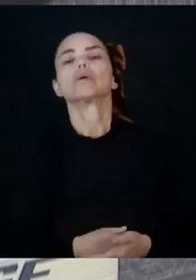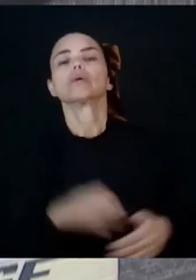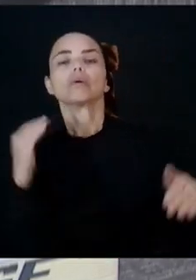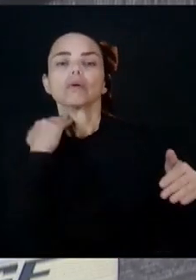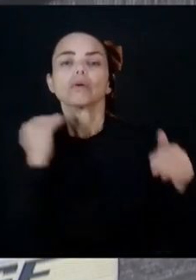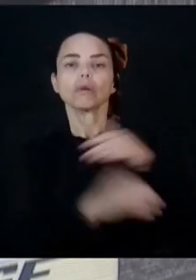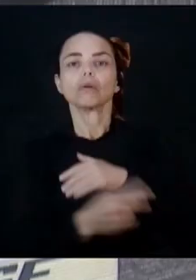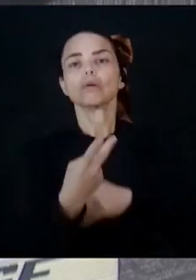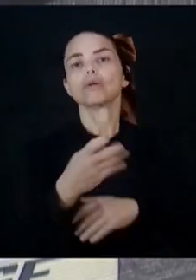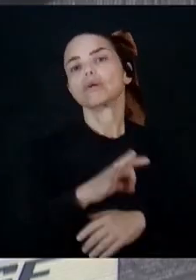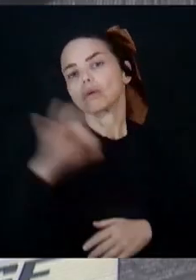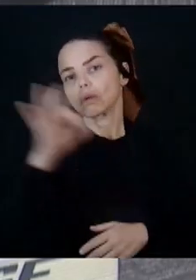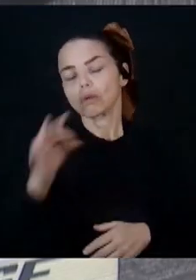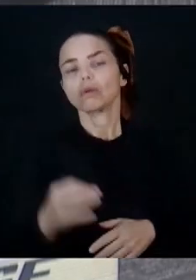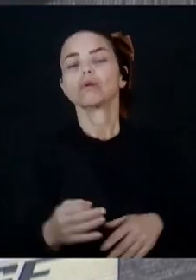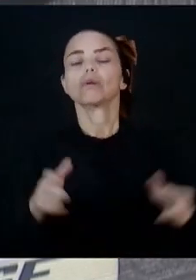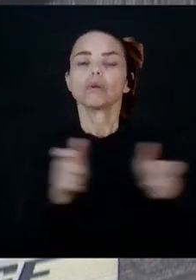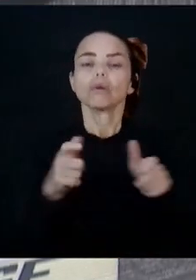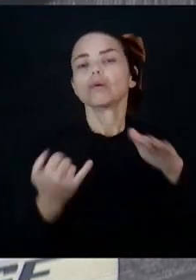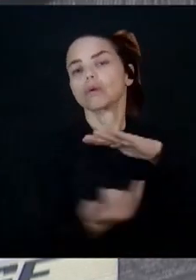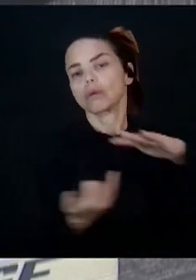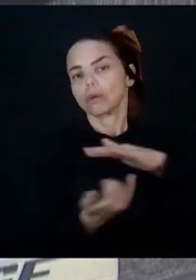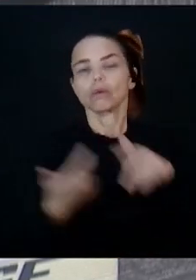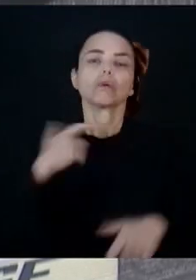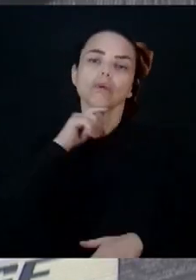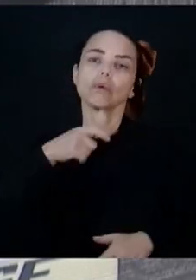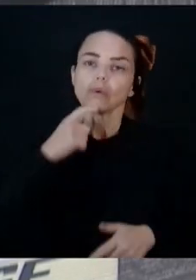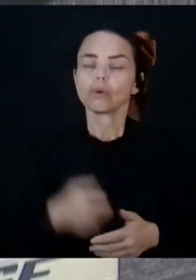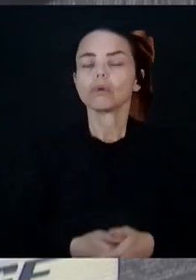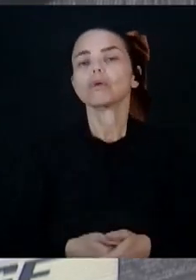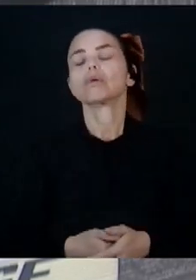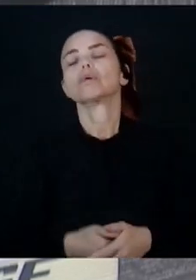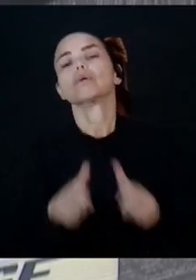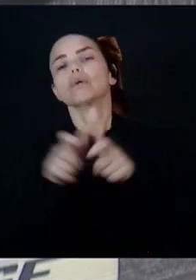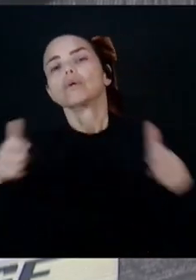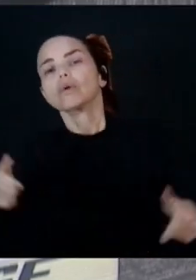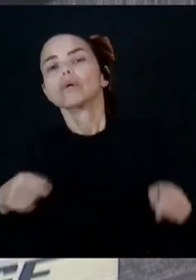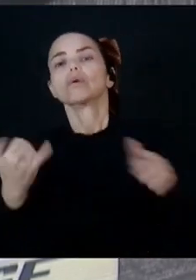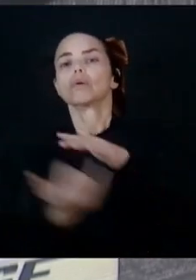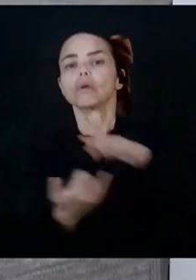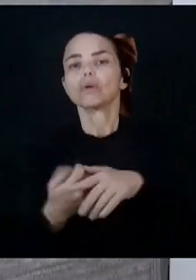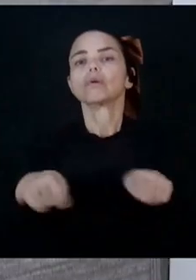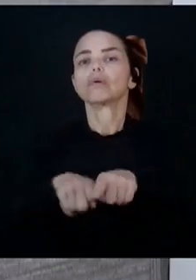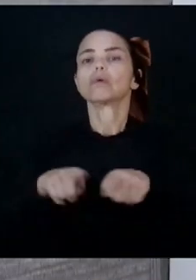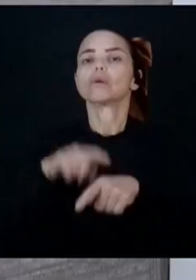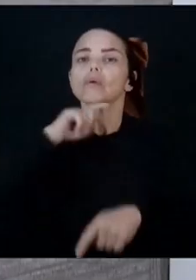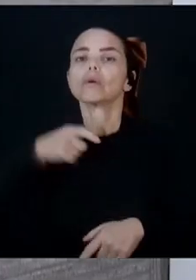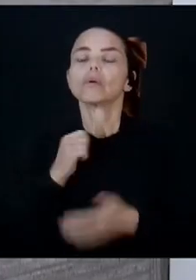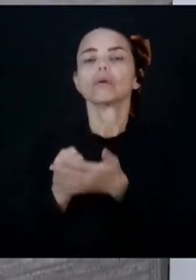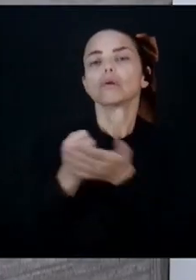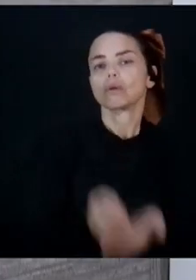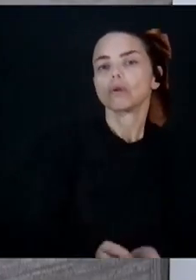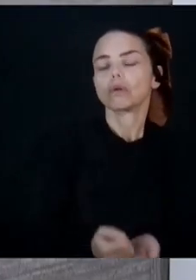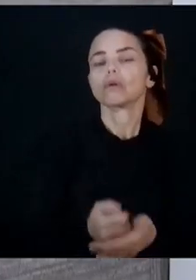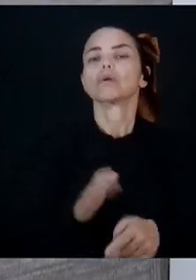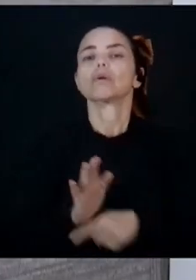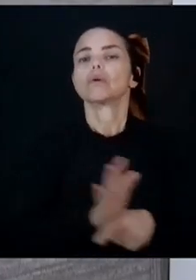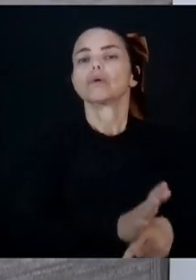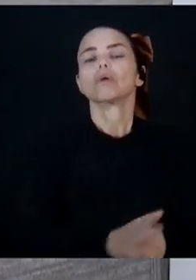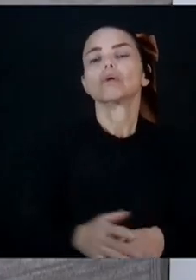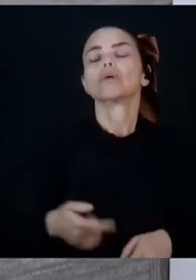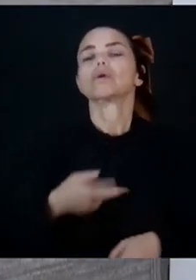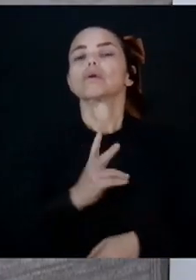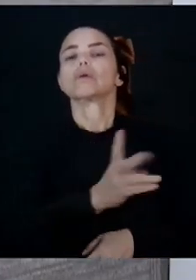para aquelas pequenas que não conseguem. Então, as grandes também conseguem ajudar a manter as pequenas. Conversei também com o vereador